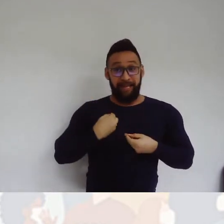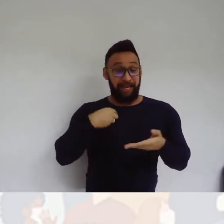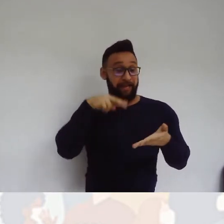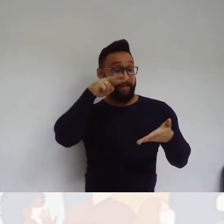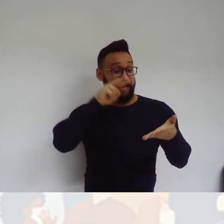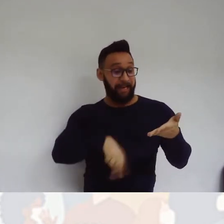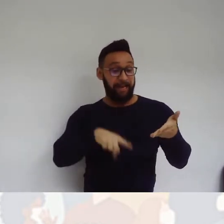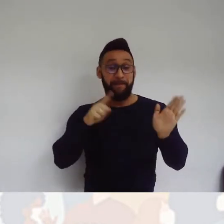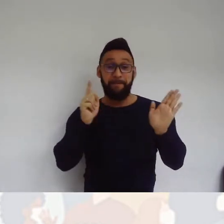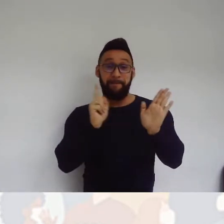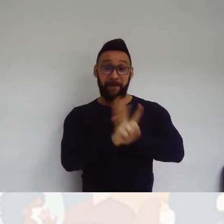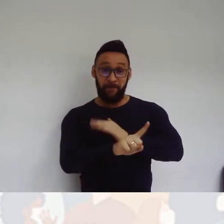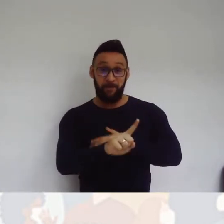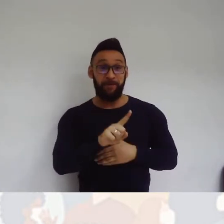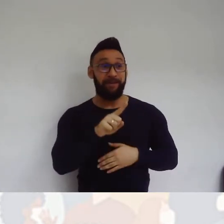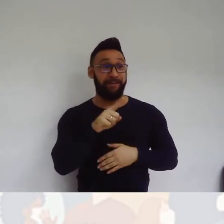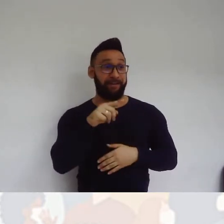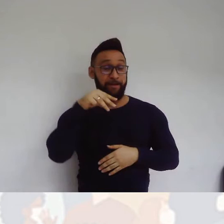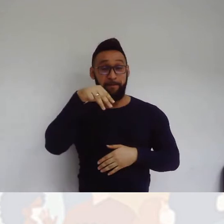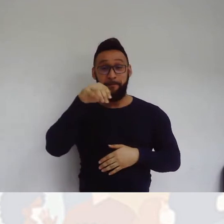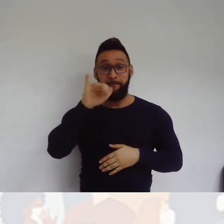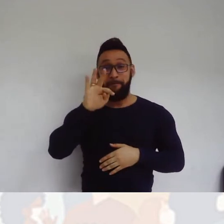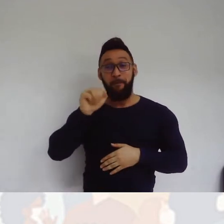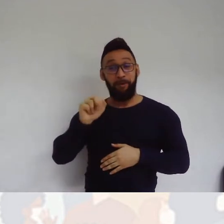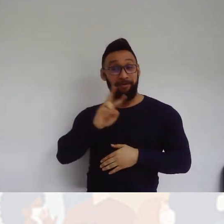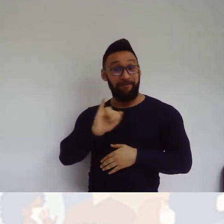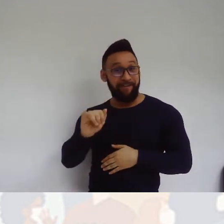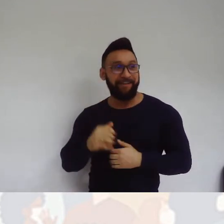Pode falar com a Lucácia? Sim.